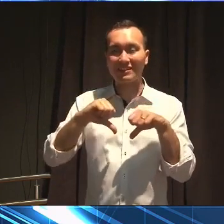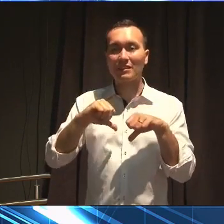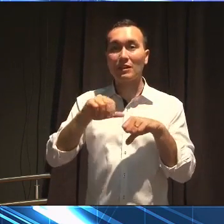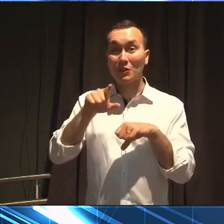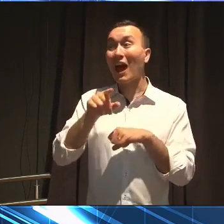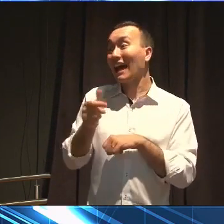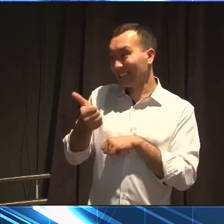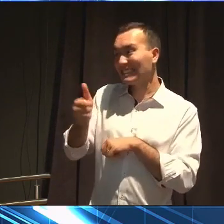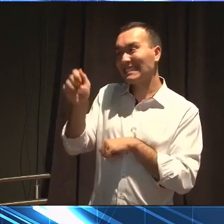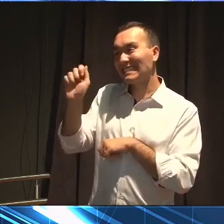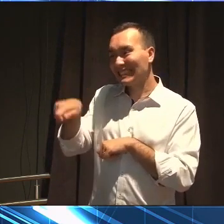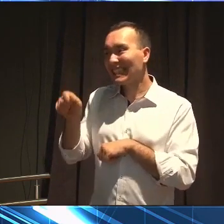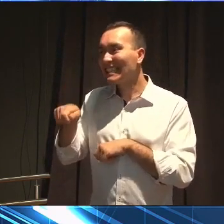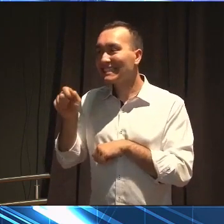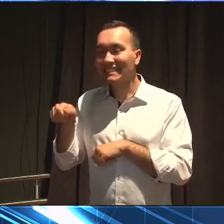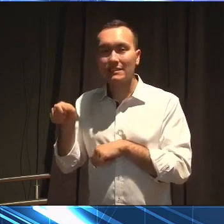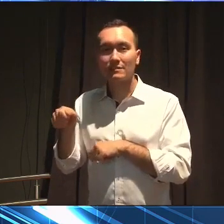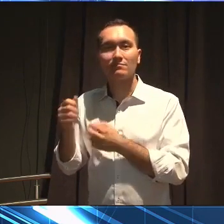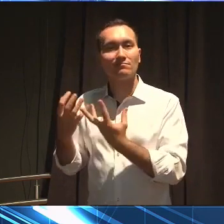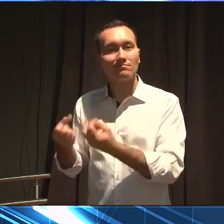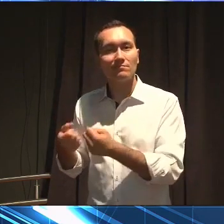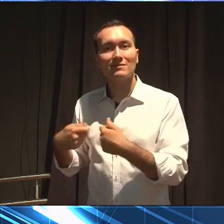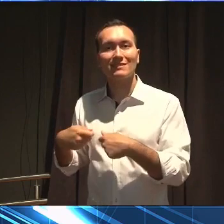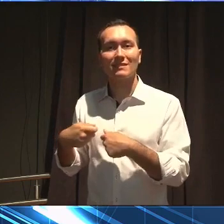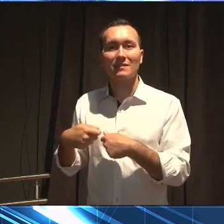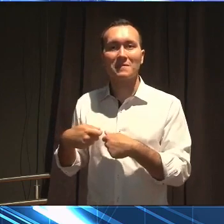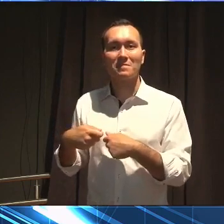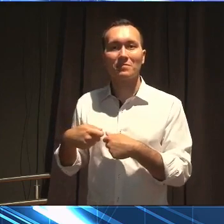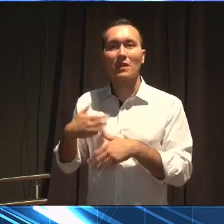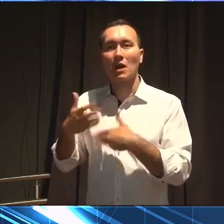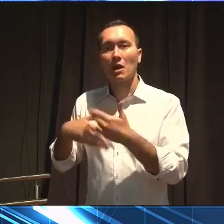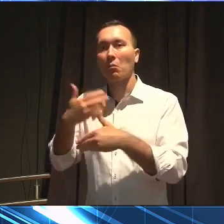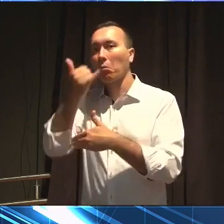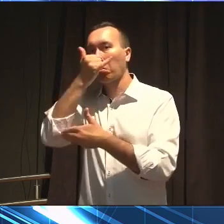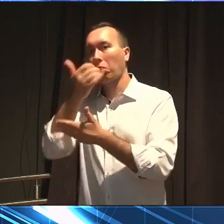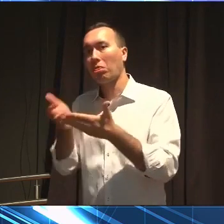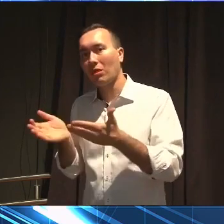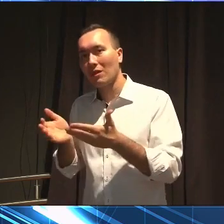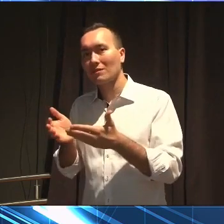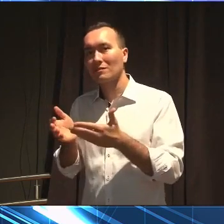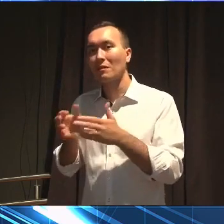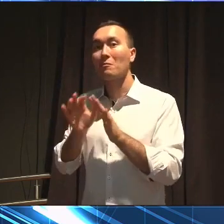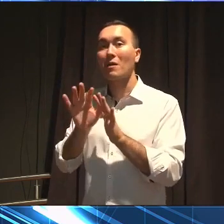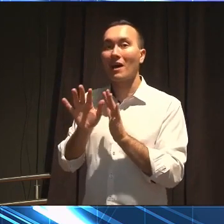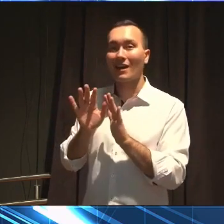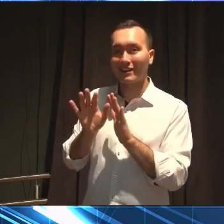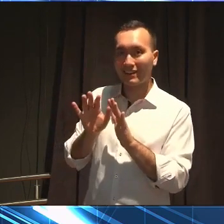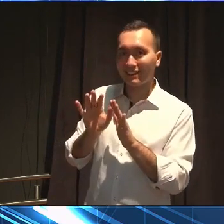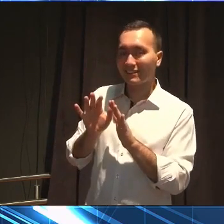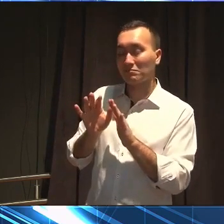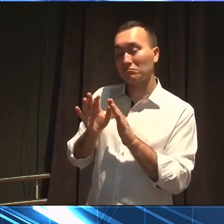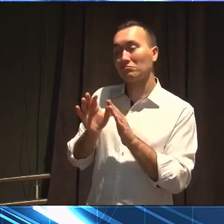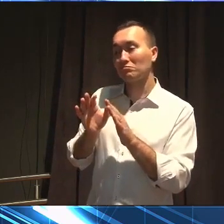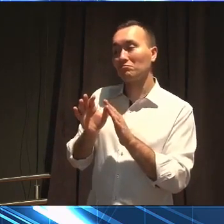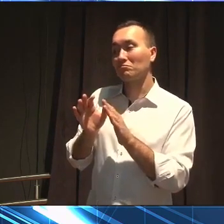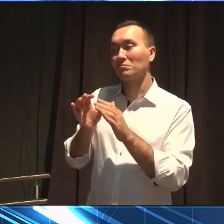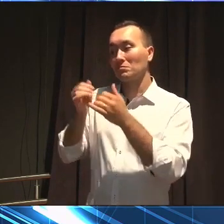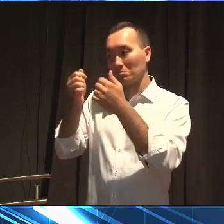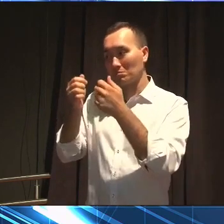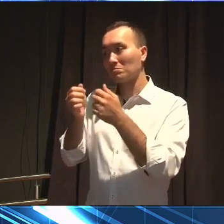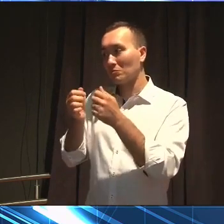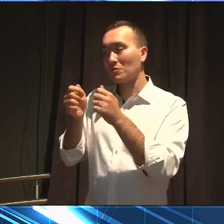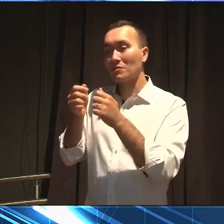voltar para um escopo de projeto. Mas a gente faz sempre uma linguagem positiva.